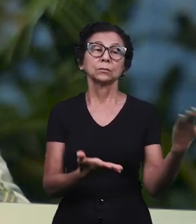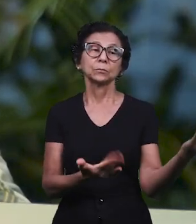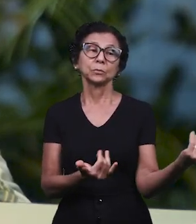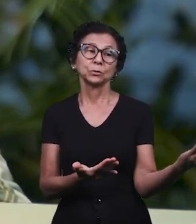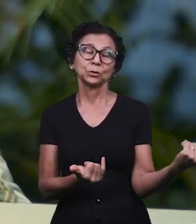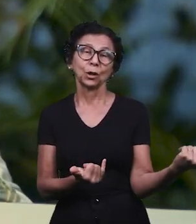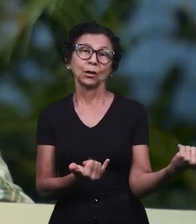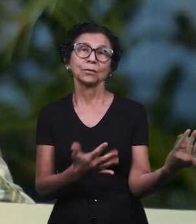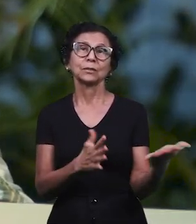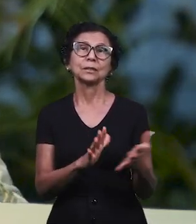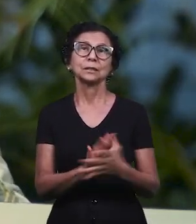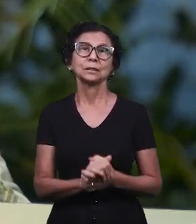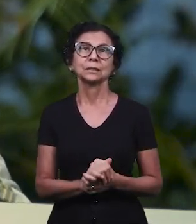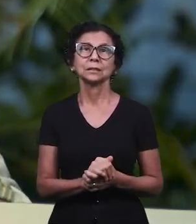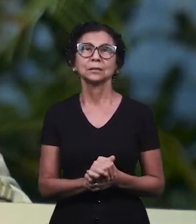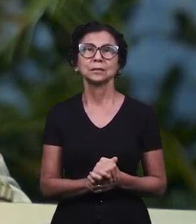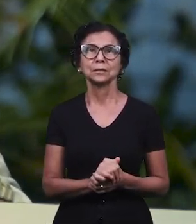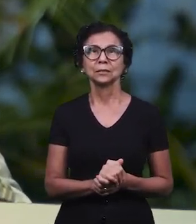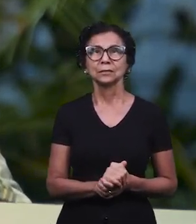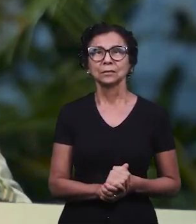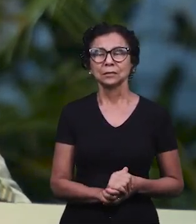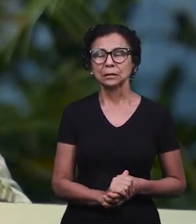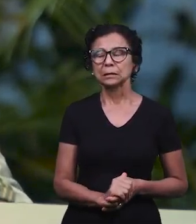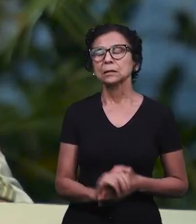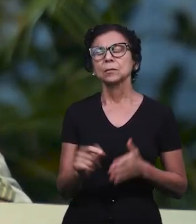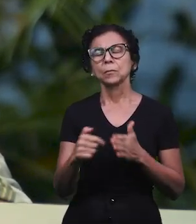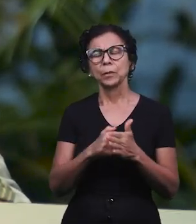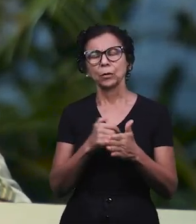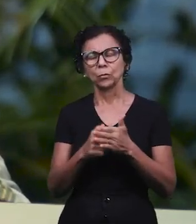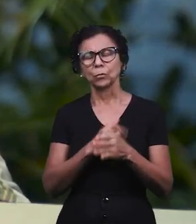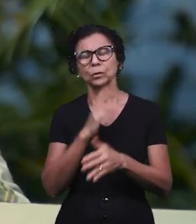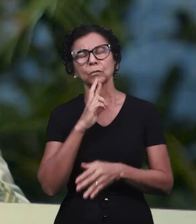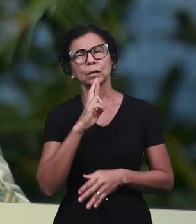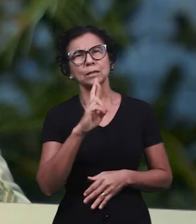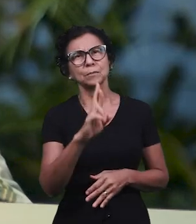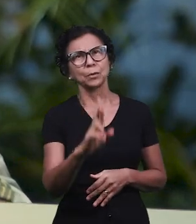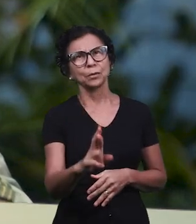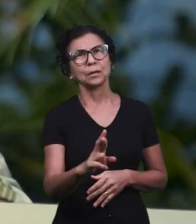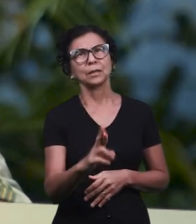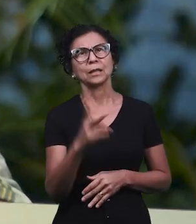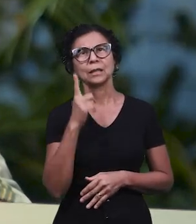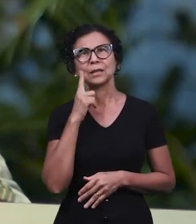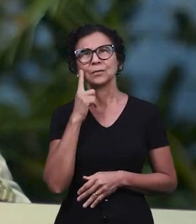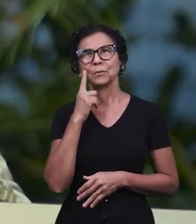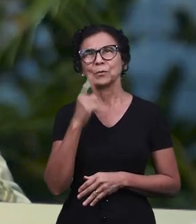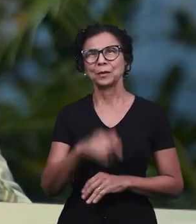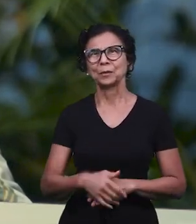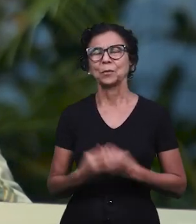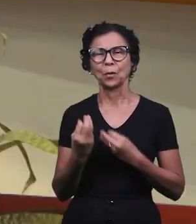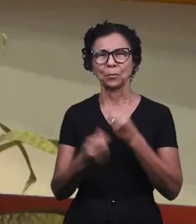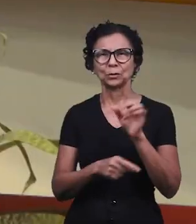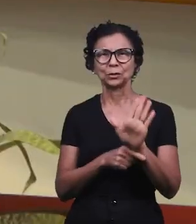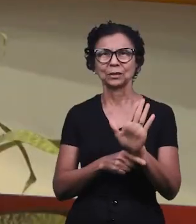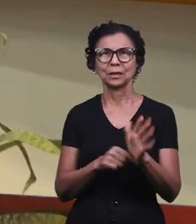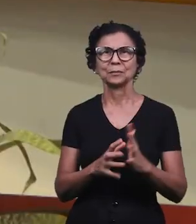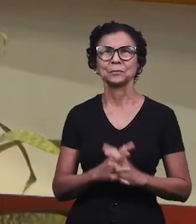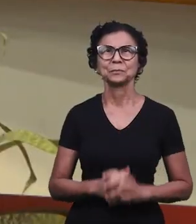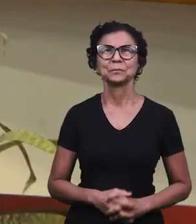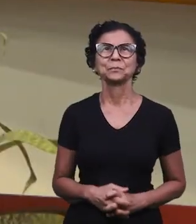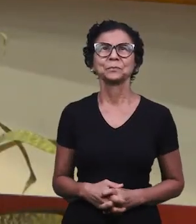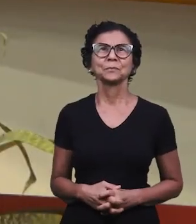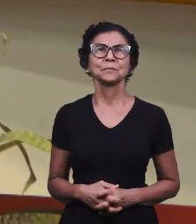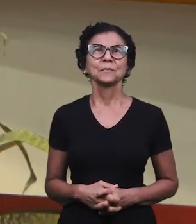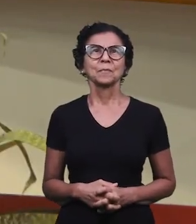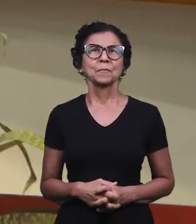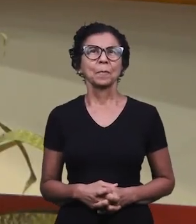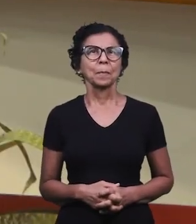mim de pergunta, nós vamos buscar informação e nós vamos procurar elucidar da melhor maneira possível. Perfeito. Então, você que nos